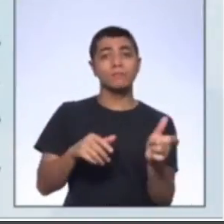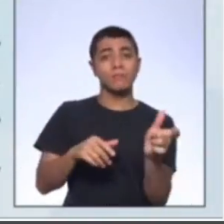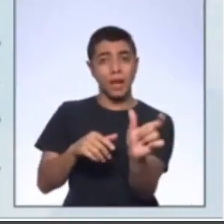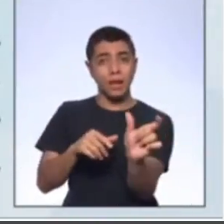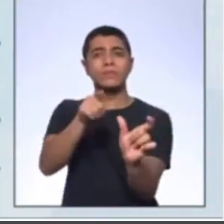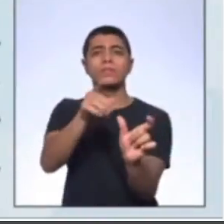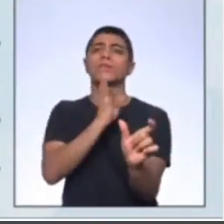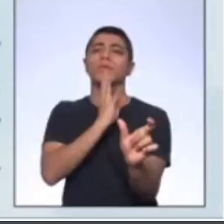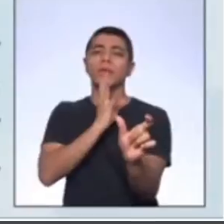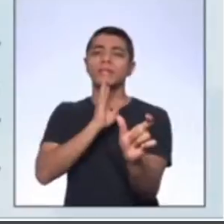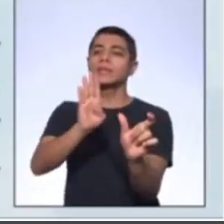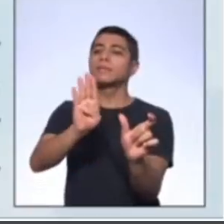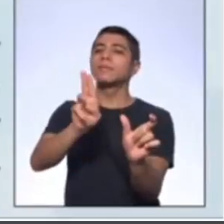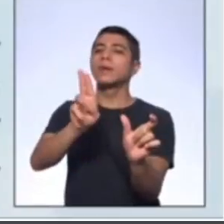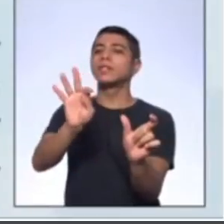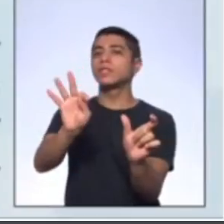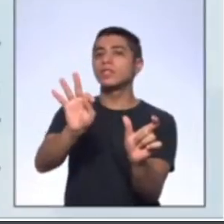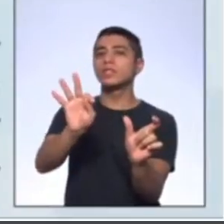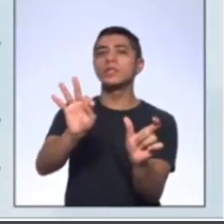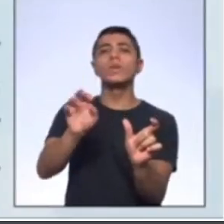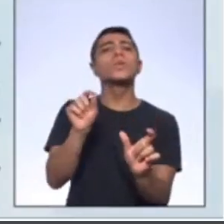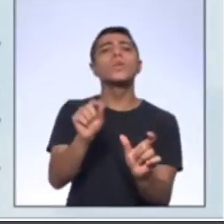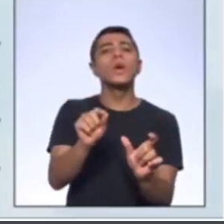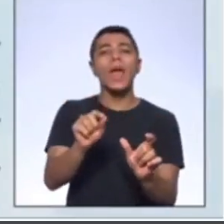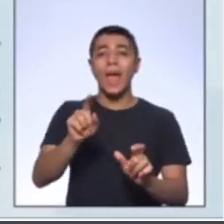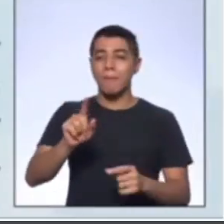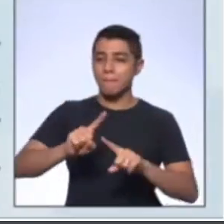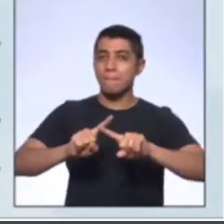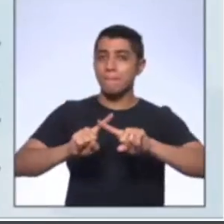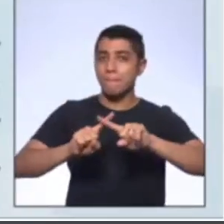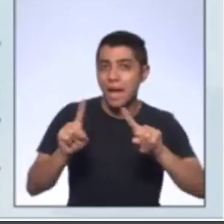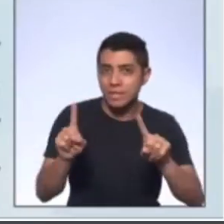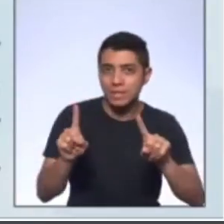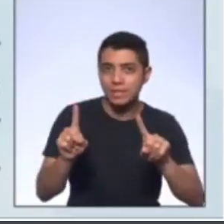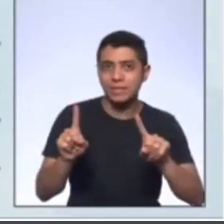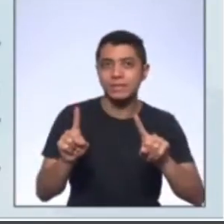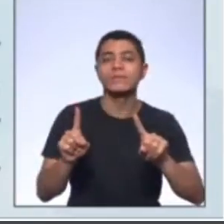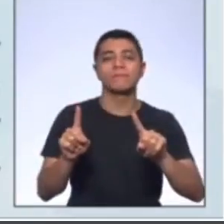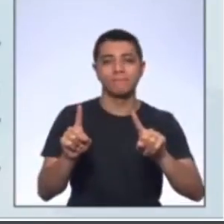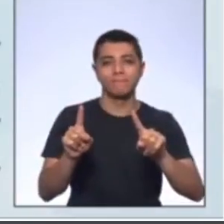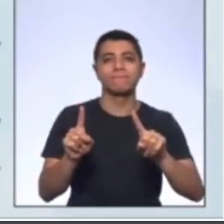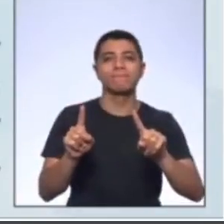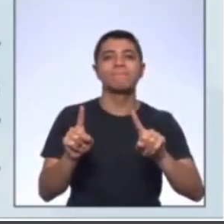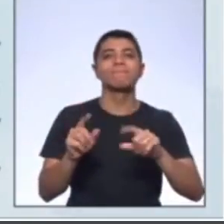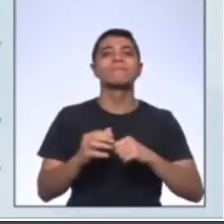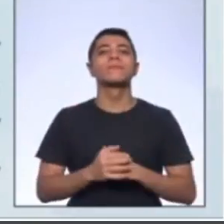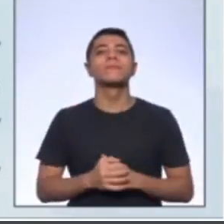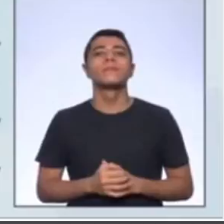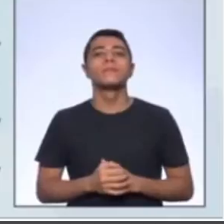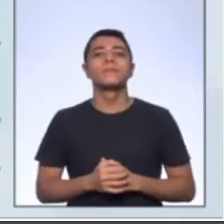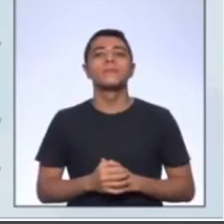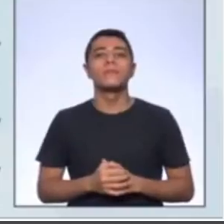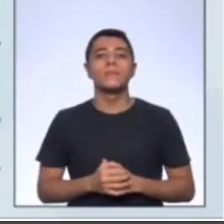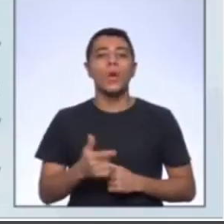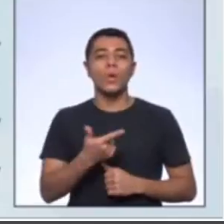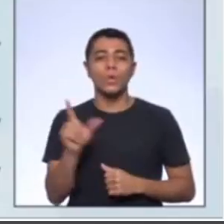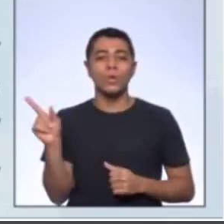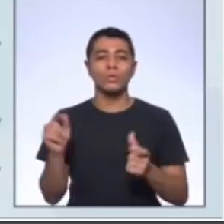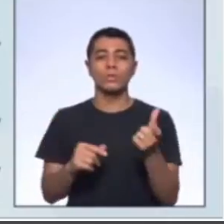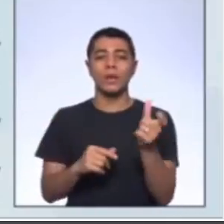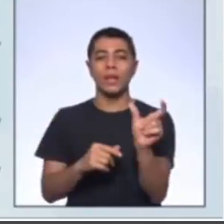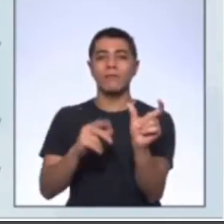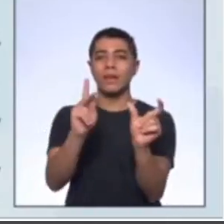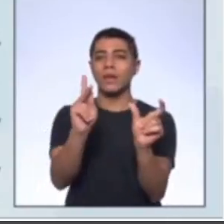é o bate-bate significa mas porém temos também o however our